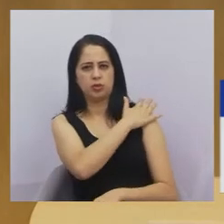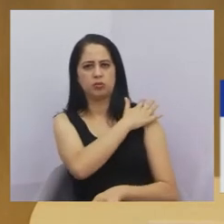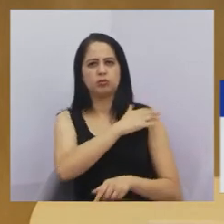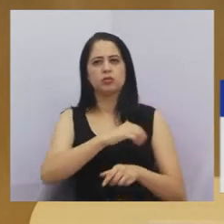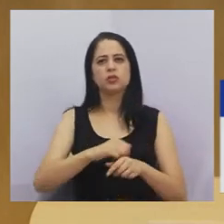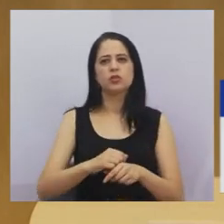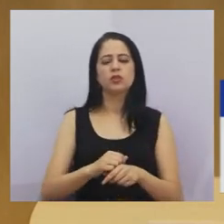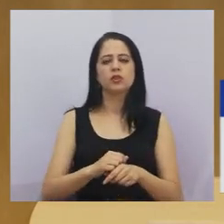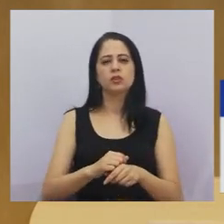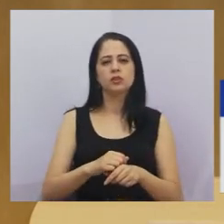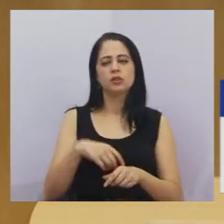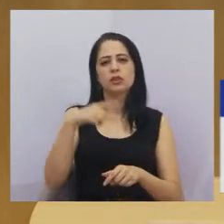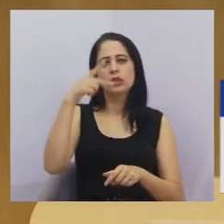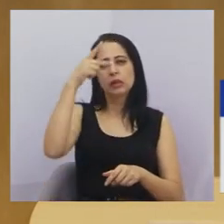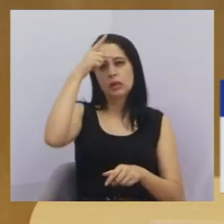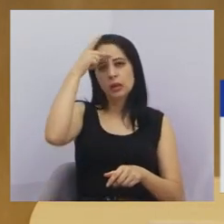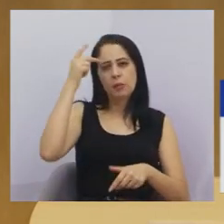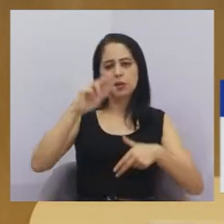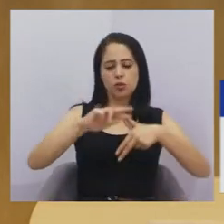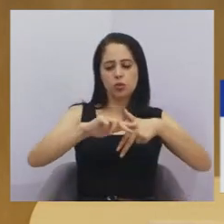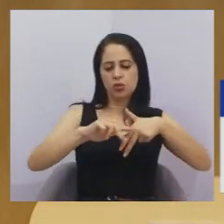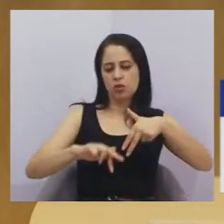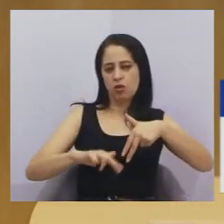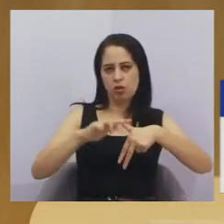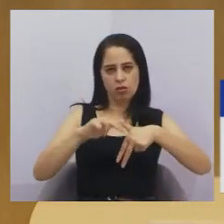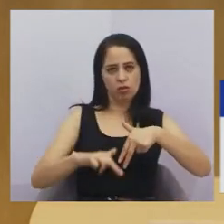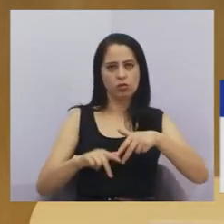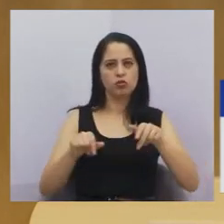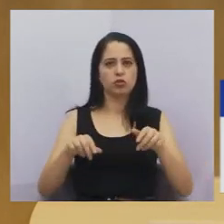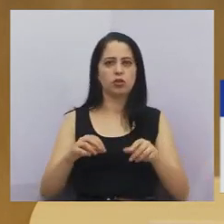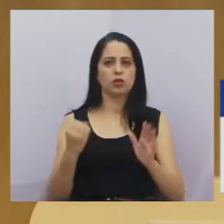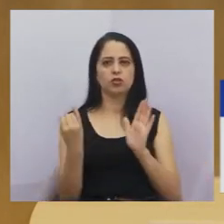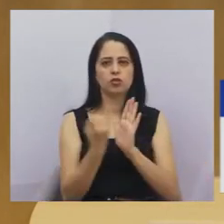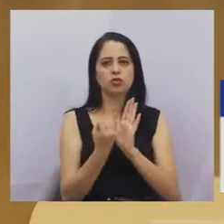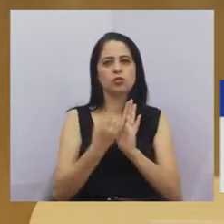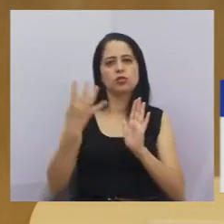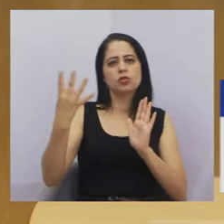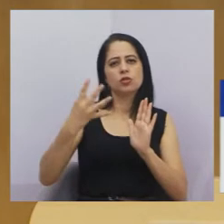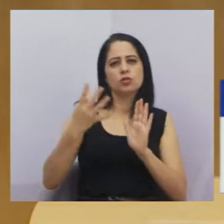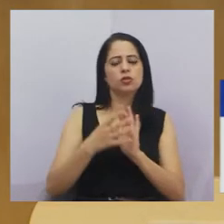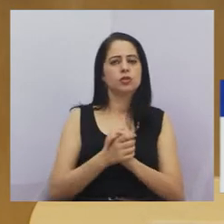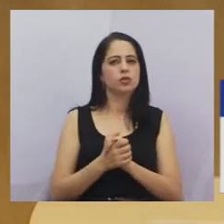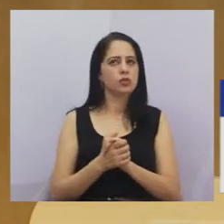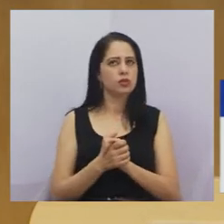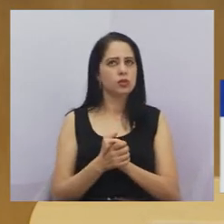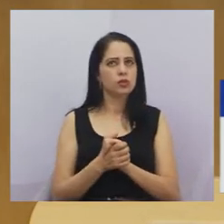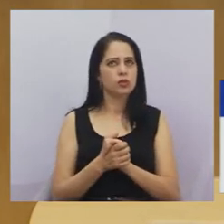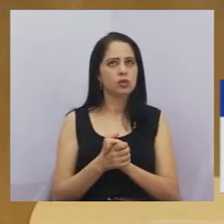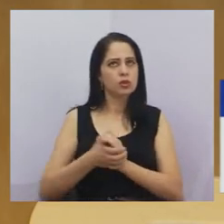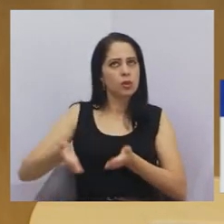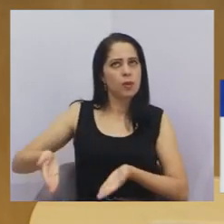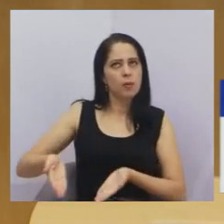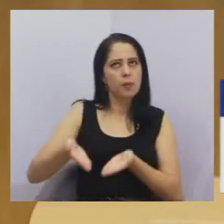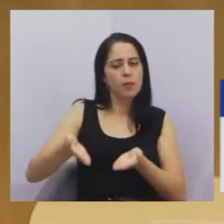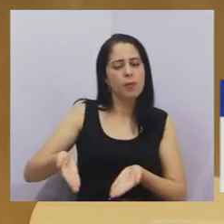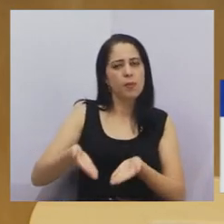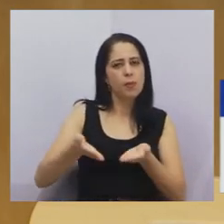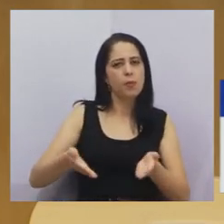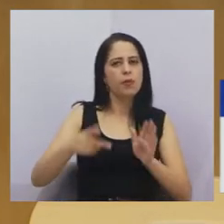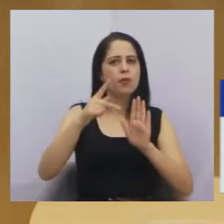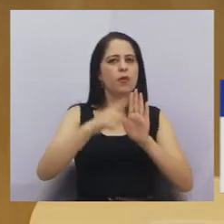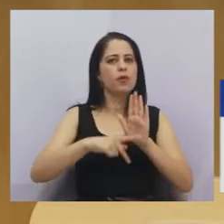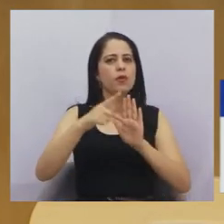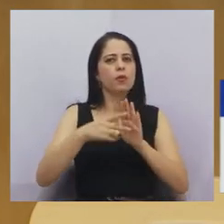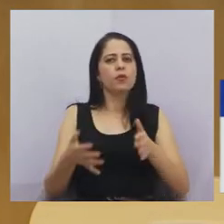sexuais e identidades de gênero. Inciso 4º. Formular, monitorar e promover projetos visando